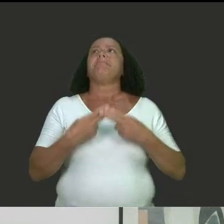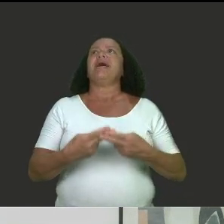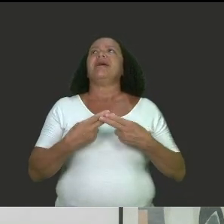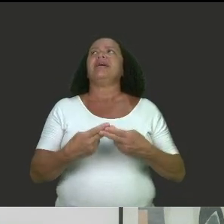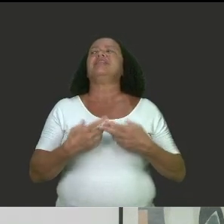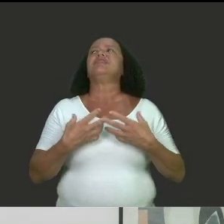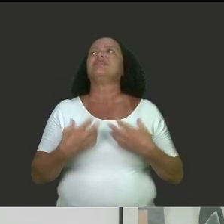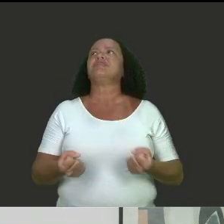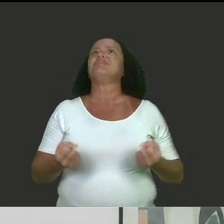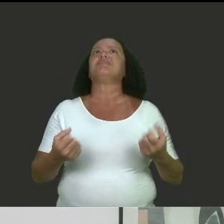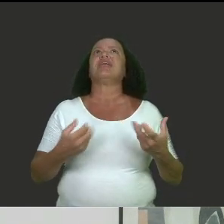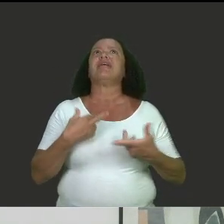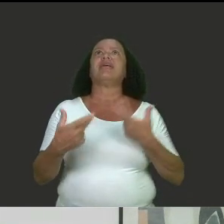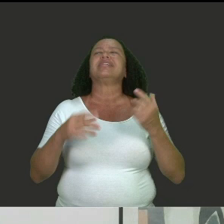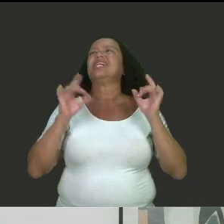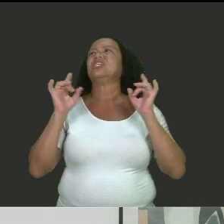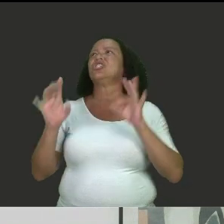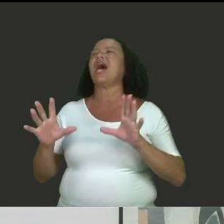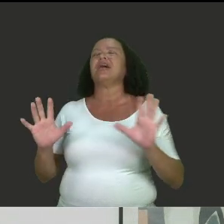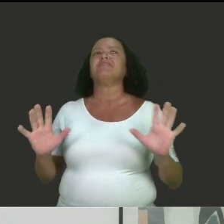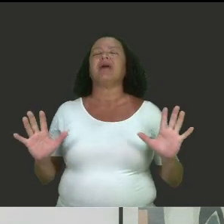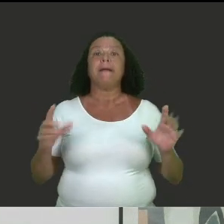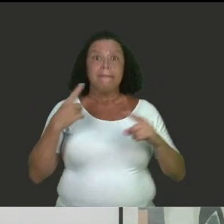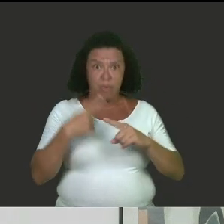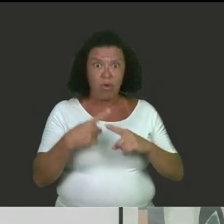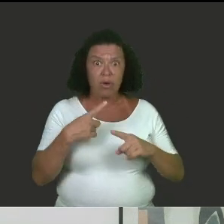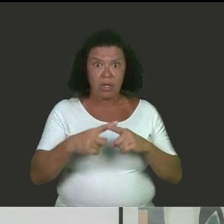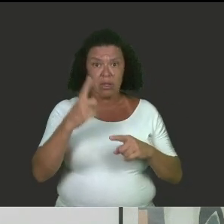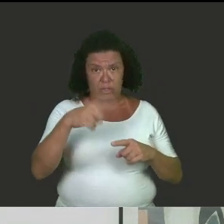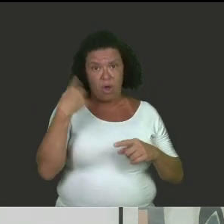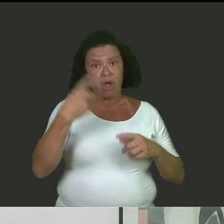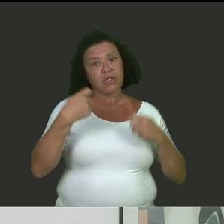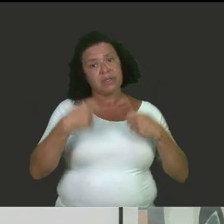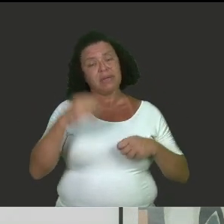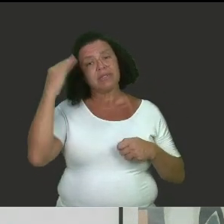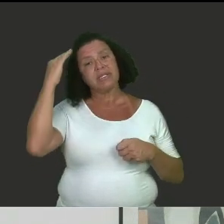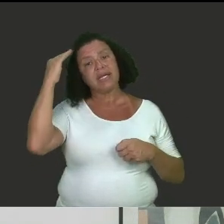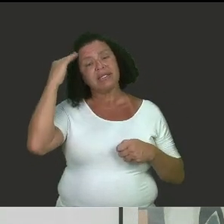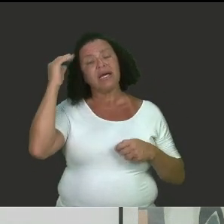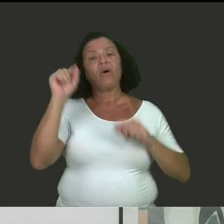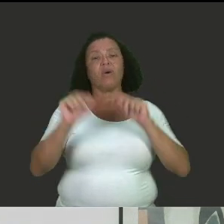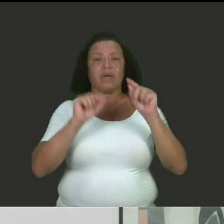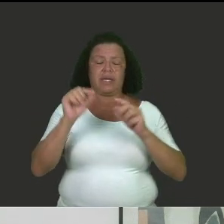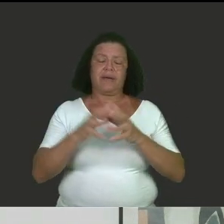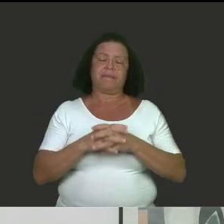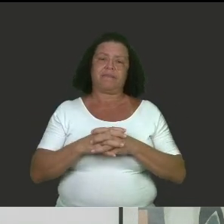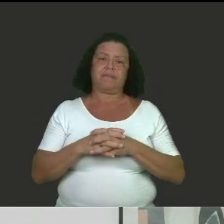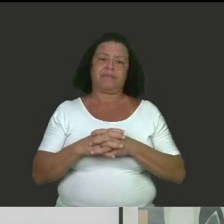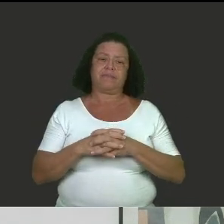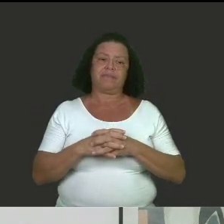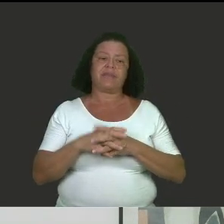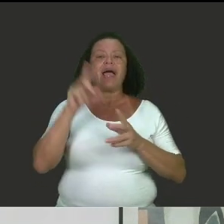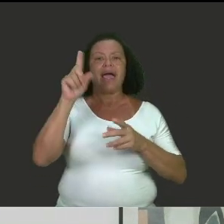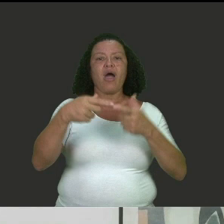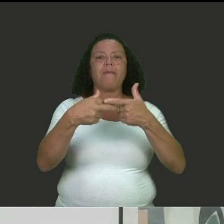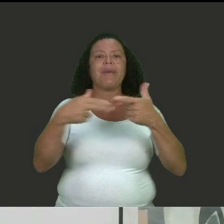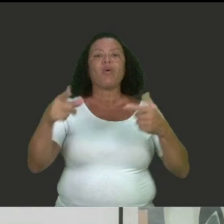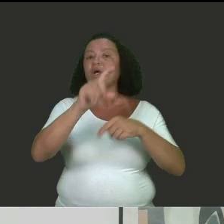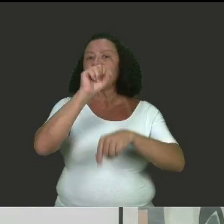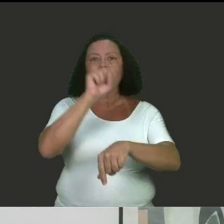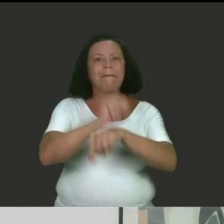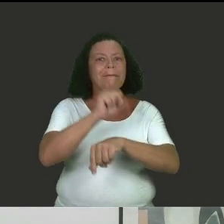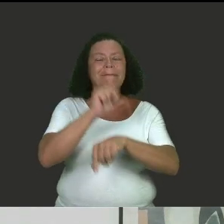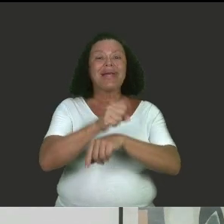a algo. Por quê? Porque nós precisamos entender hoje em dia, e isso é uma coisa que as pessoas não param para